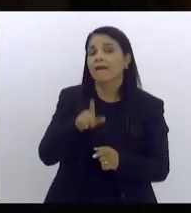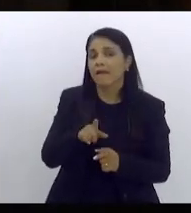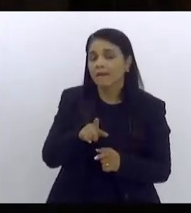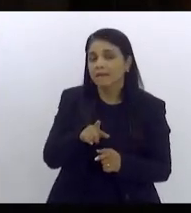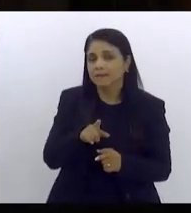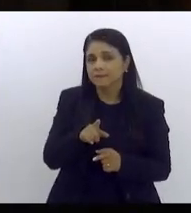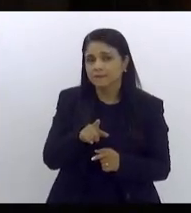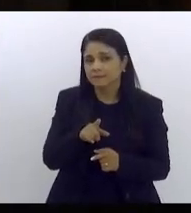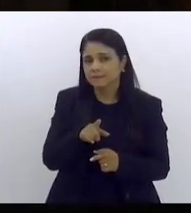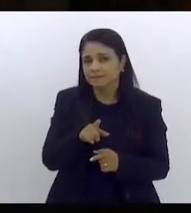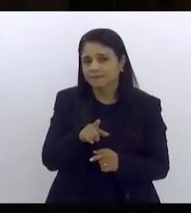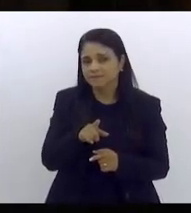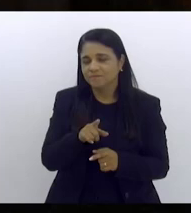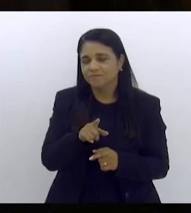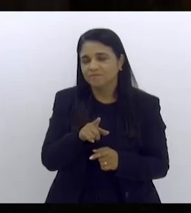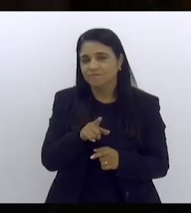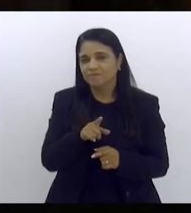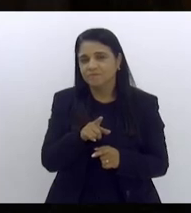evidentemente,